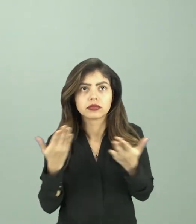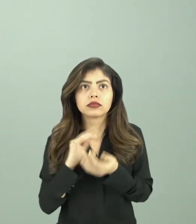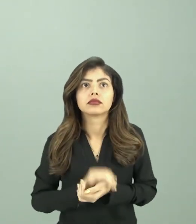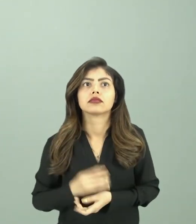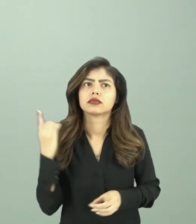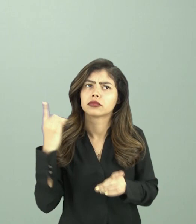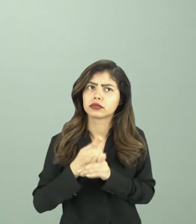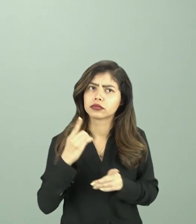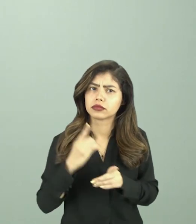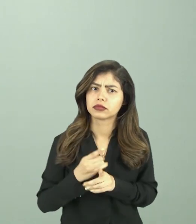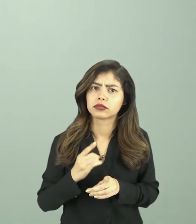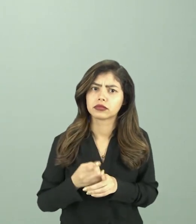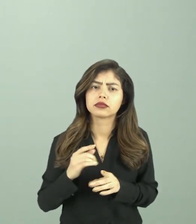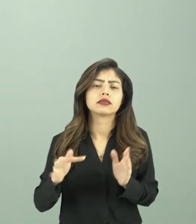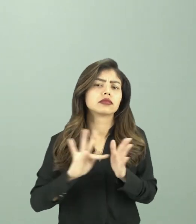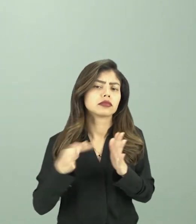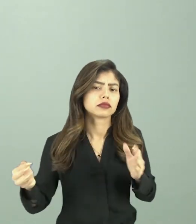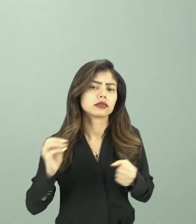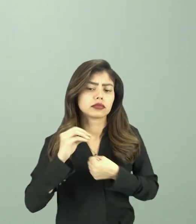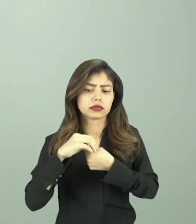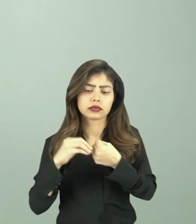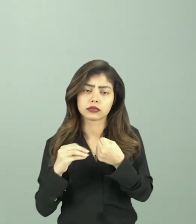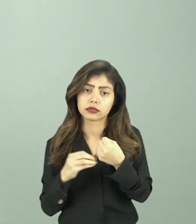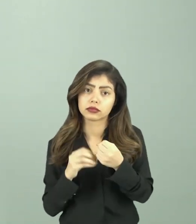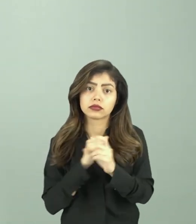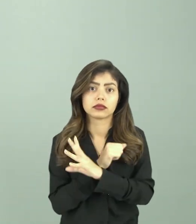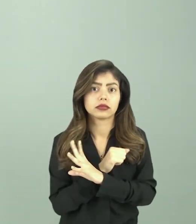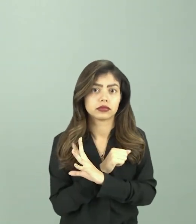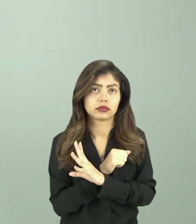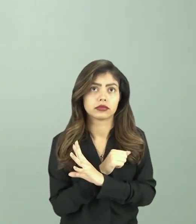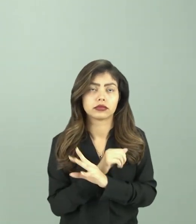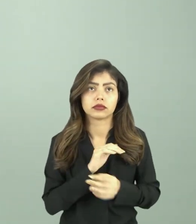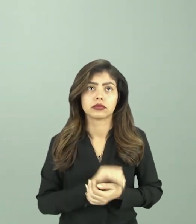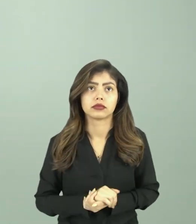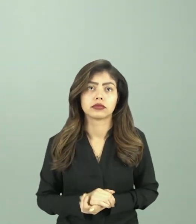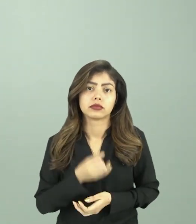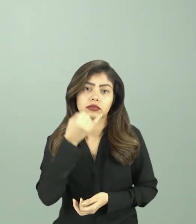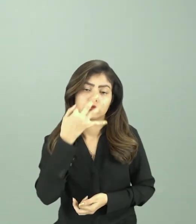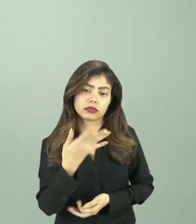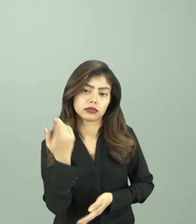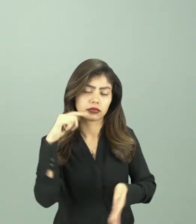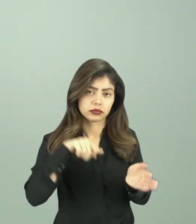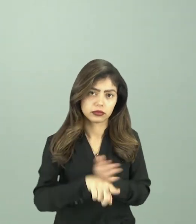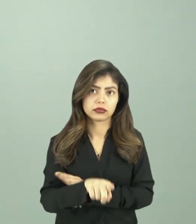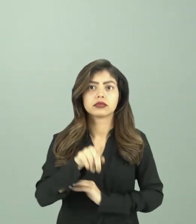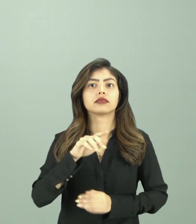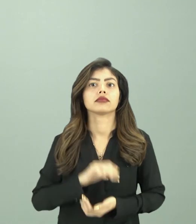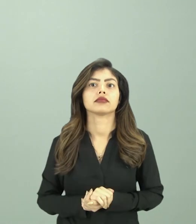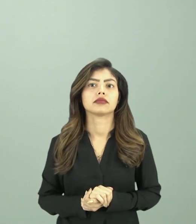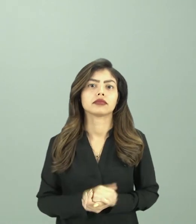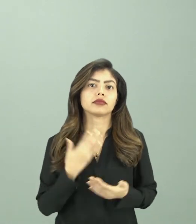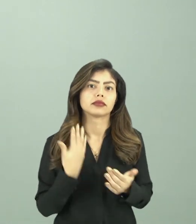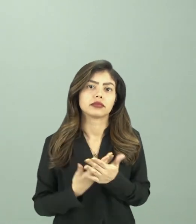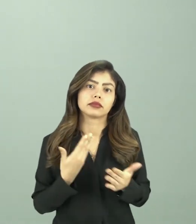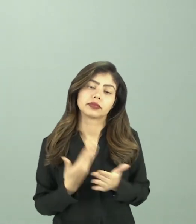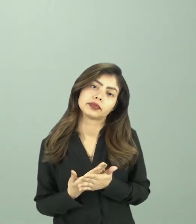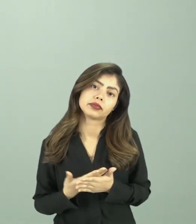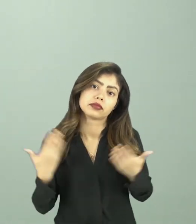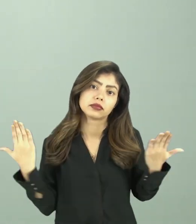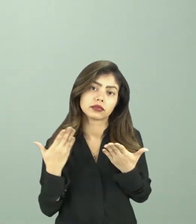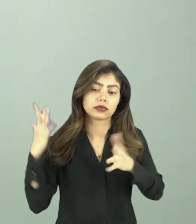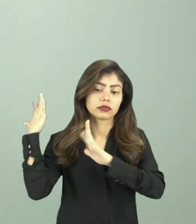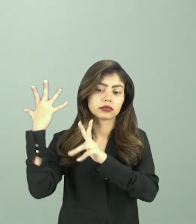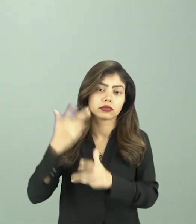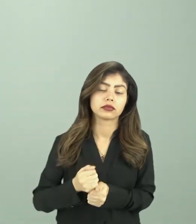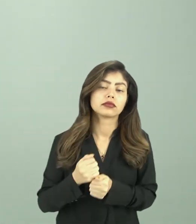estar identificando a fórmula molecular dos ácidos que são comentados nessa questão. E na aula de hoje a gente trabalhou